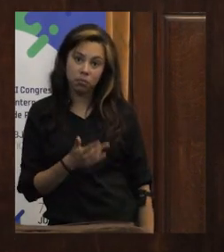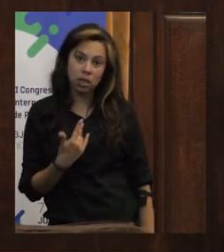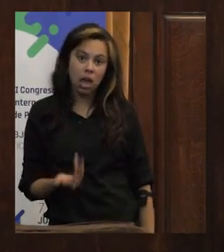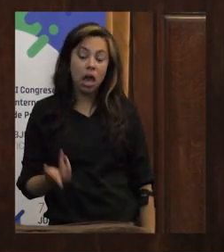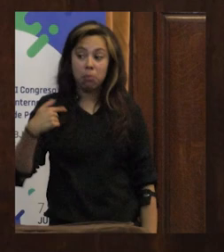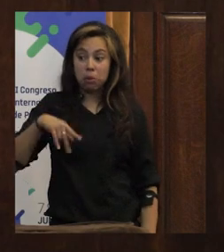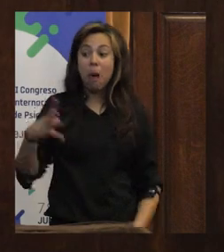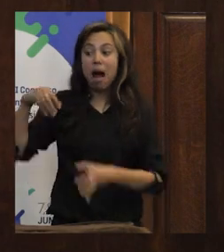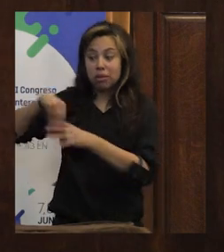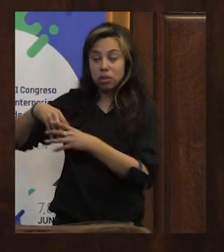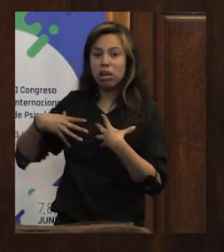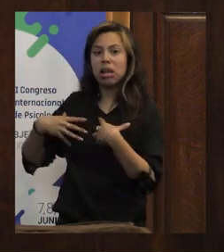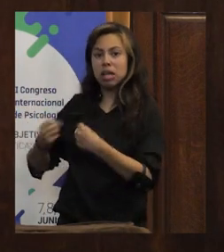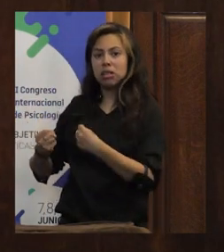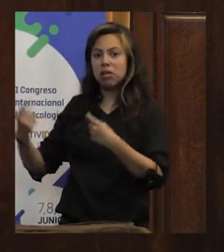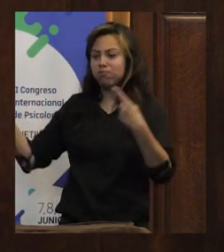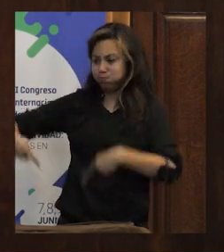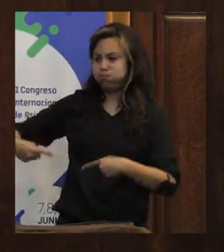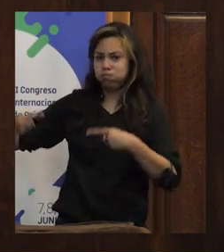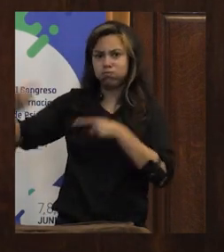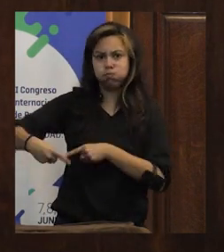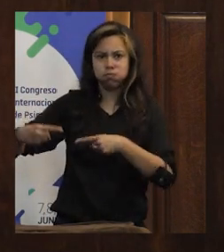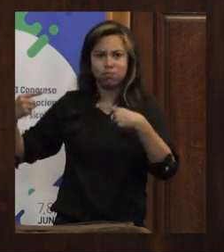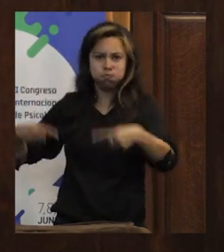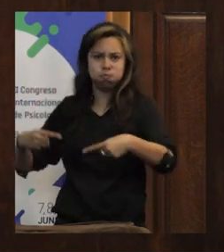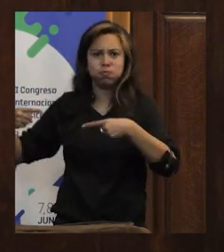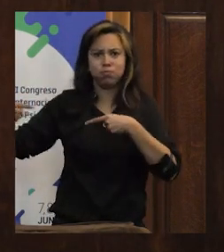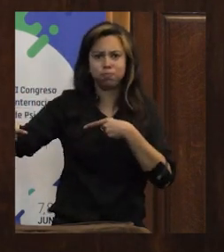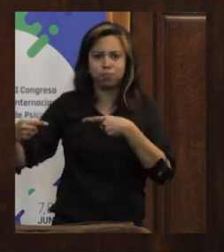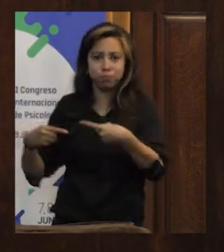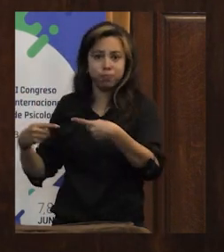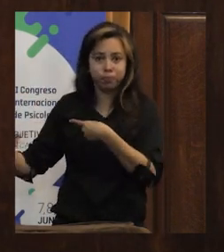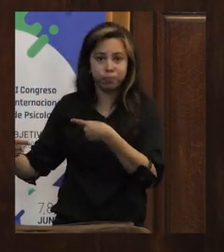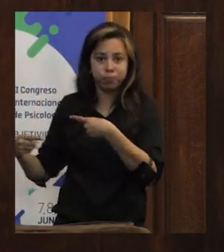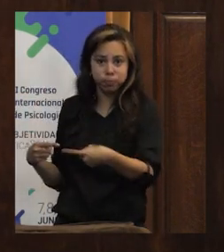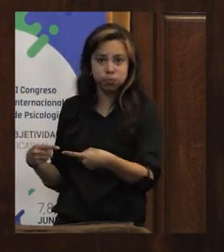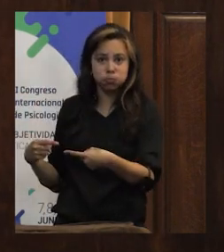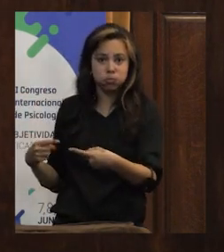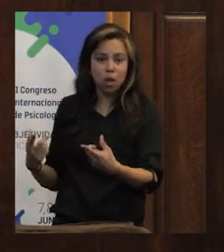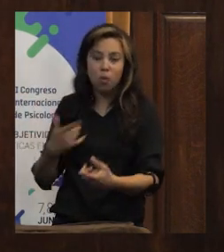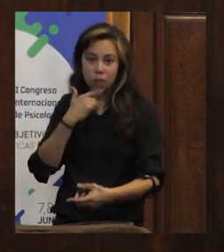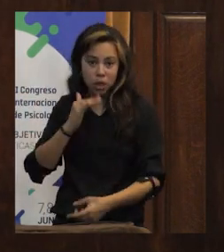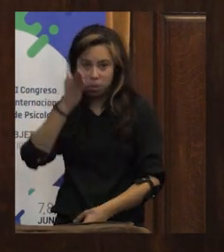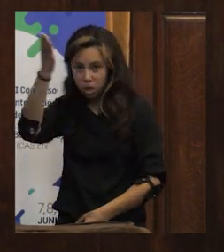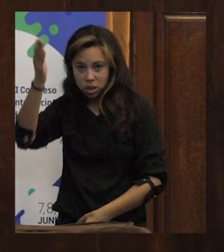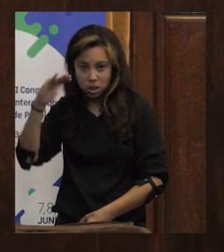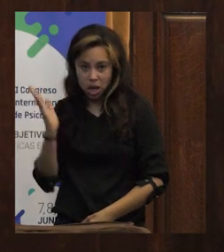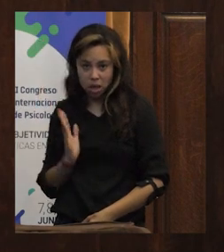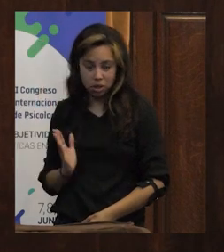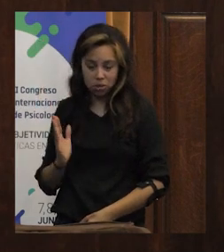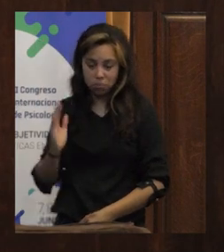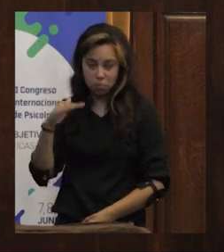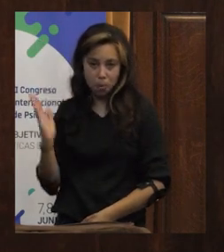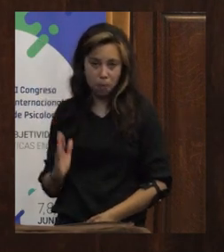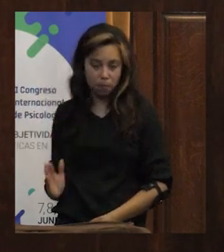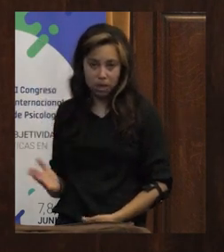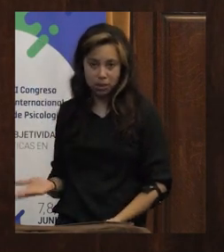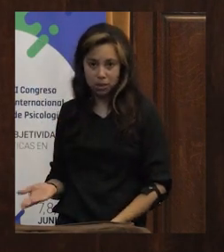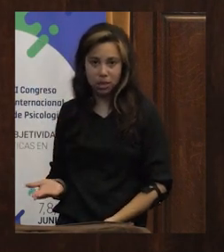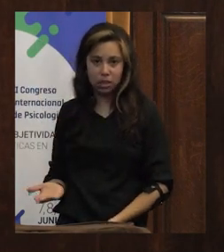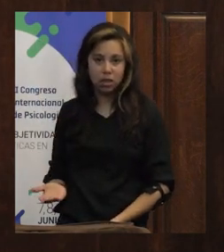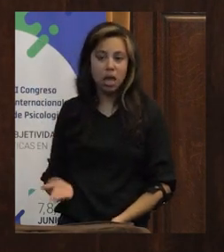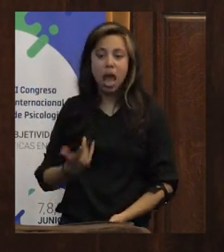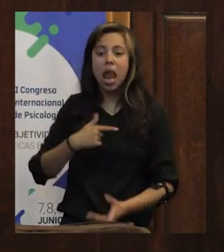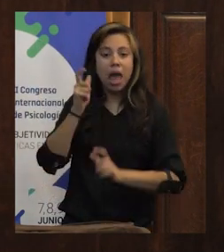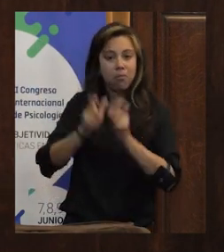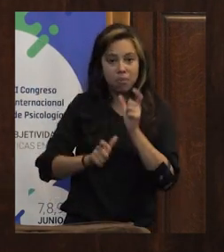hospitais sobre parto humanizado. O que acaba ocorrendo em Brasília, em São Paulo, por exemplo, é que